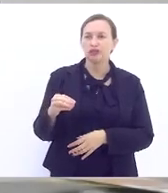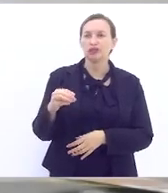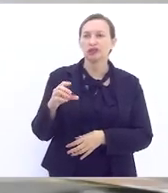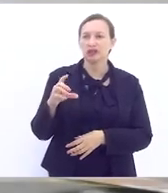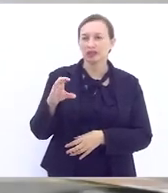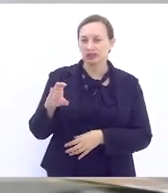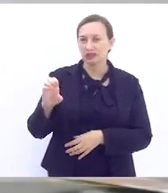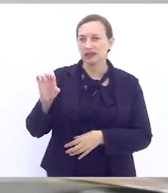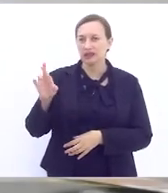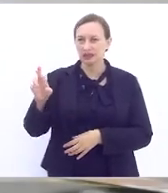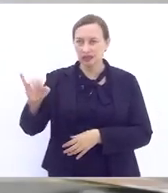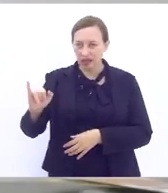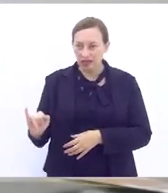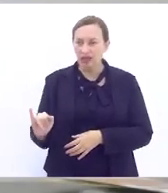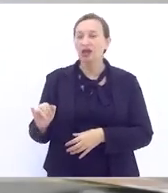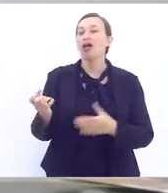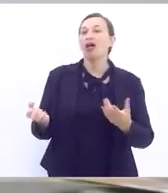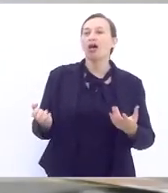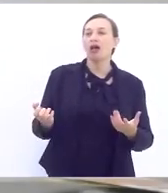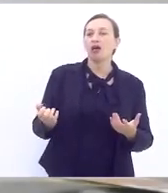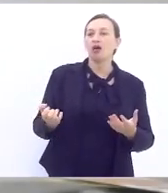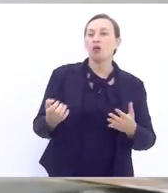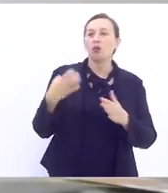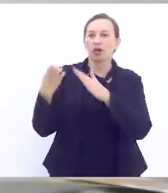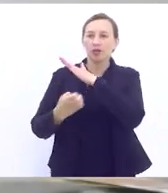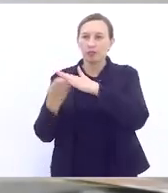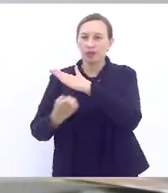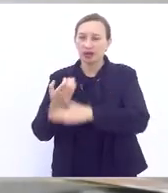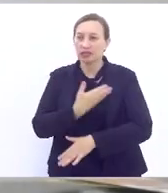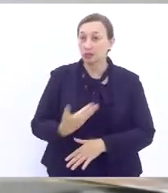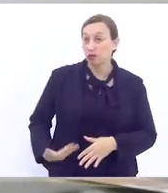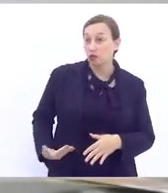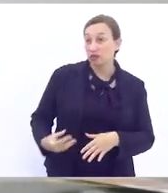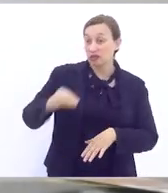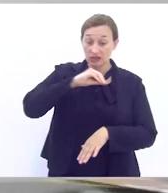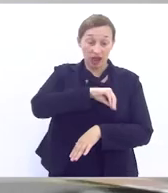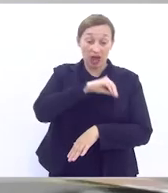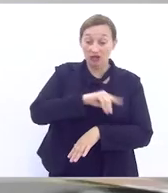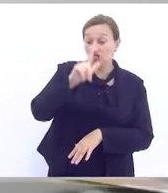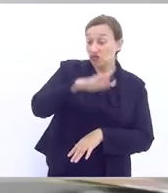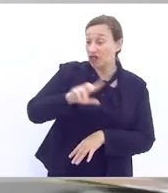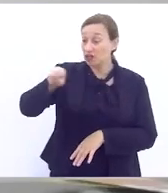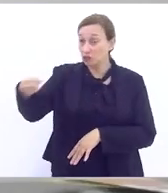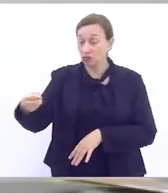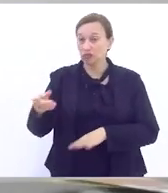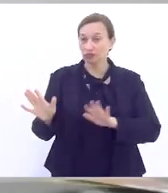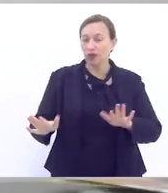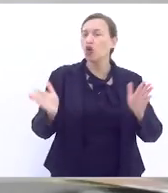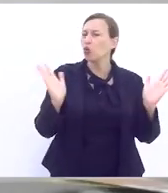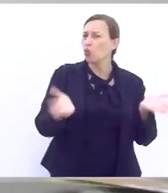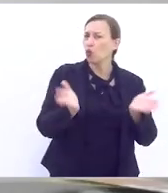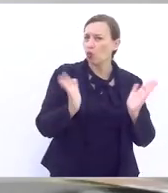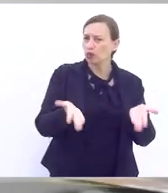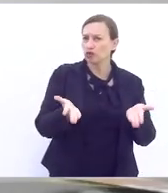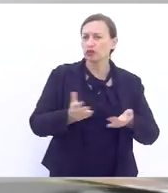porque era uma empresa pública tinha outro nível salarial e hoje